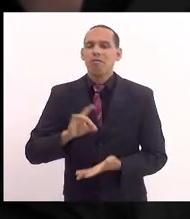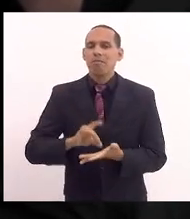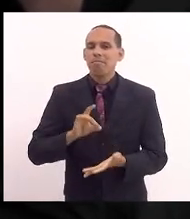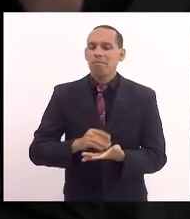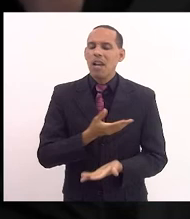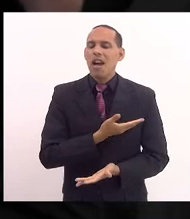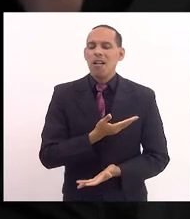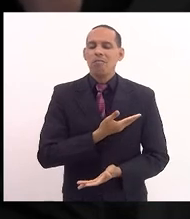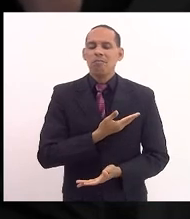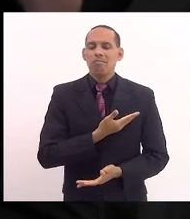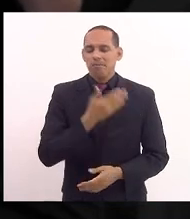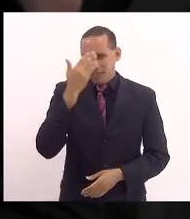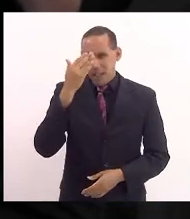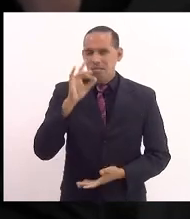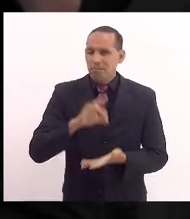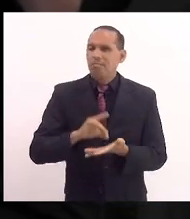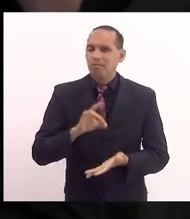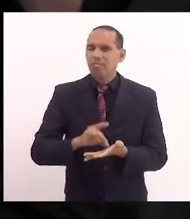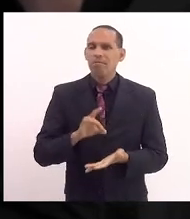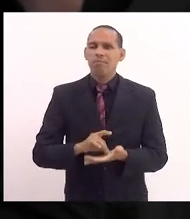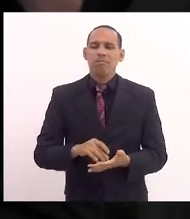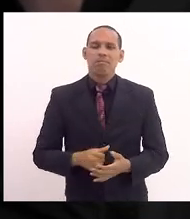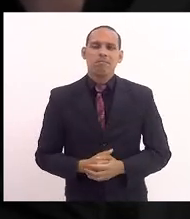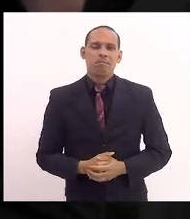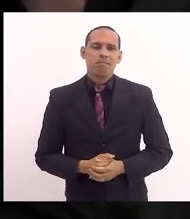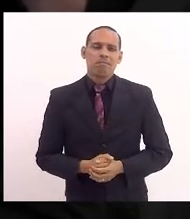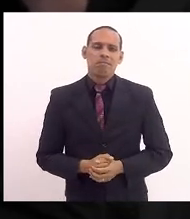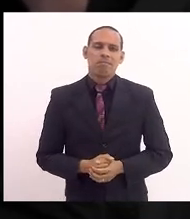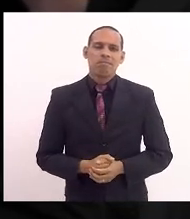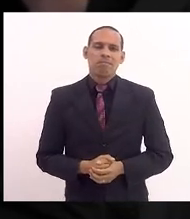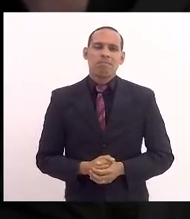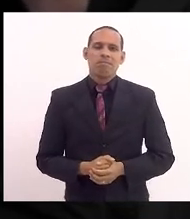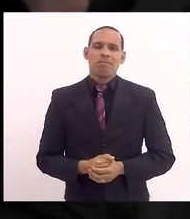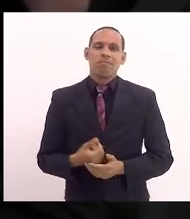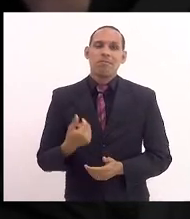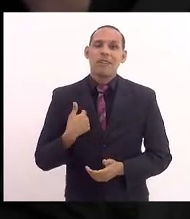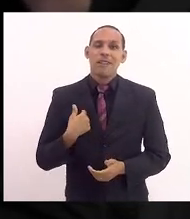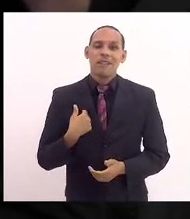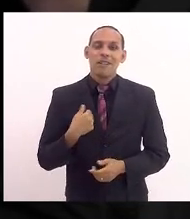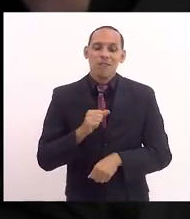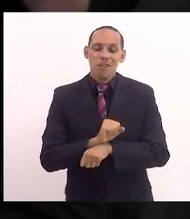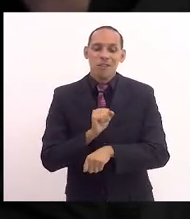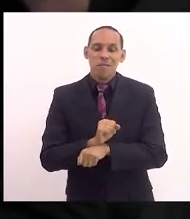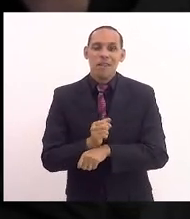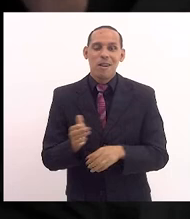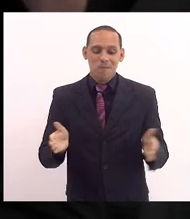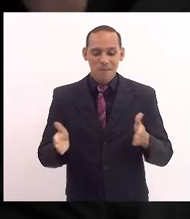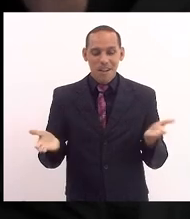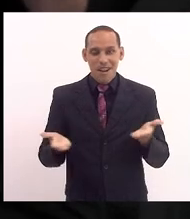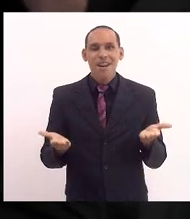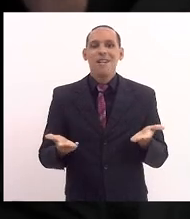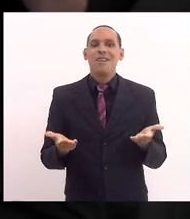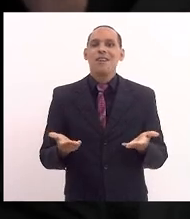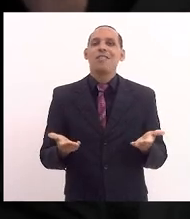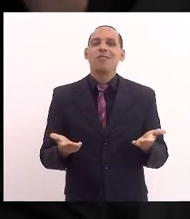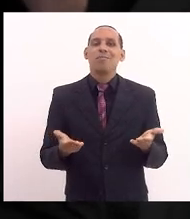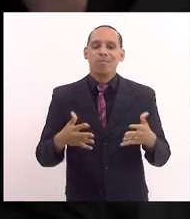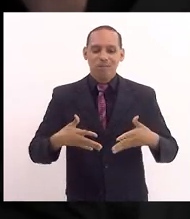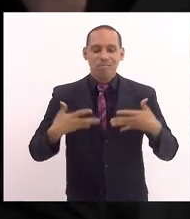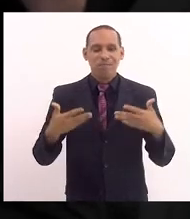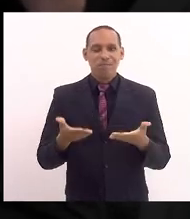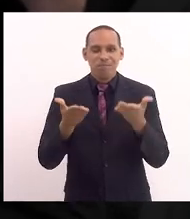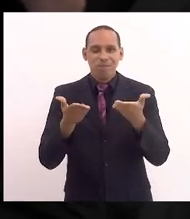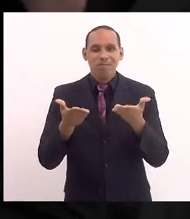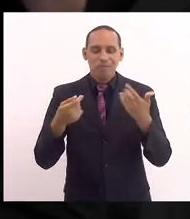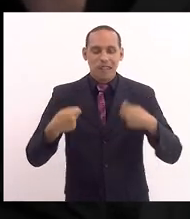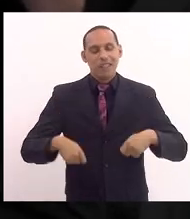Muito obrigado, de verdade, mano. De verdade mesmo. Estava esperando esse momento para te honrar, como deveria